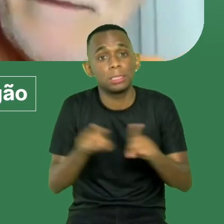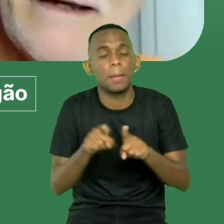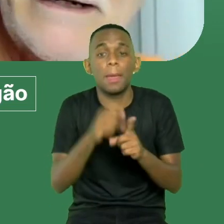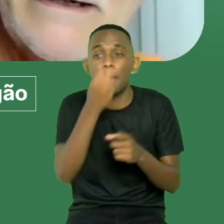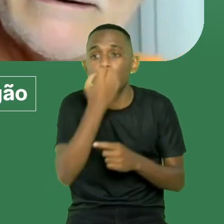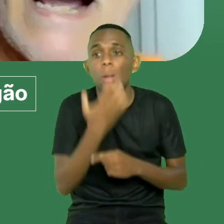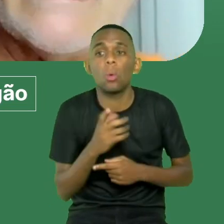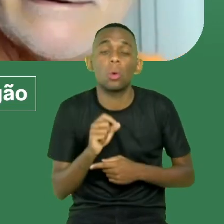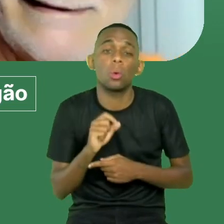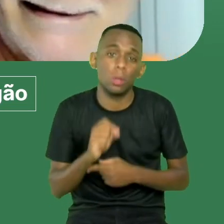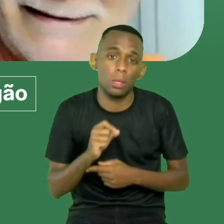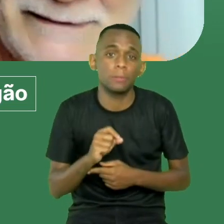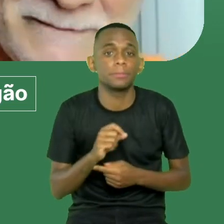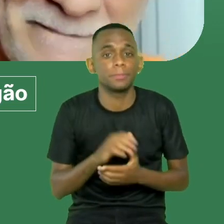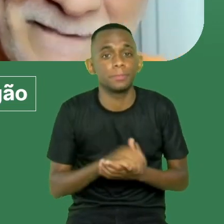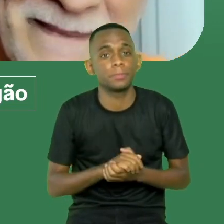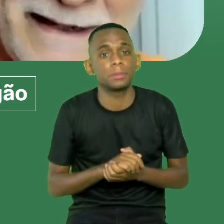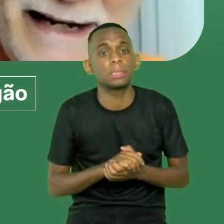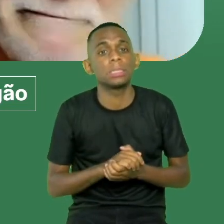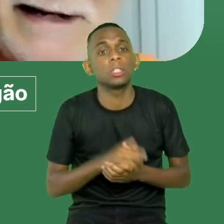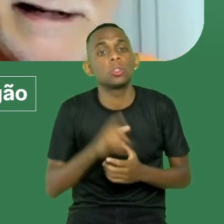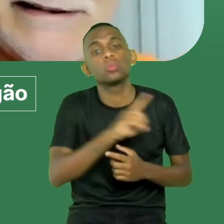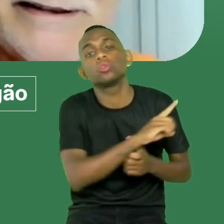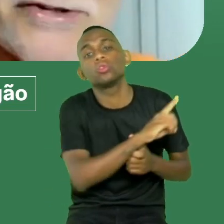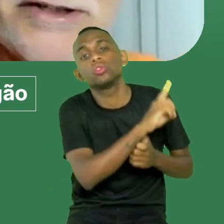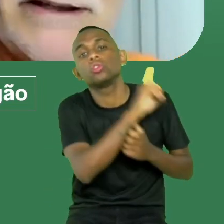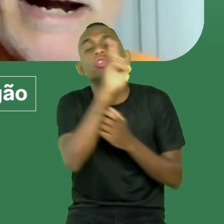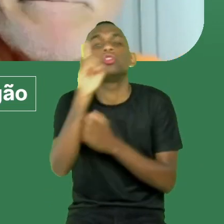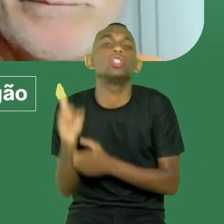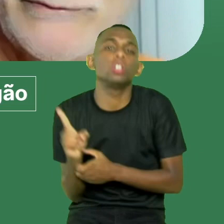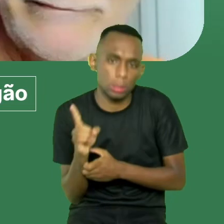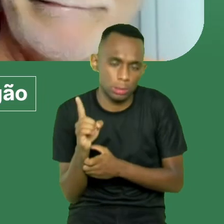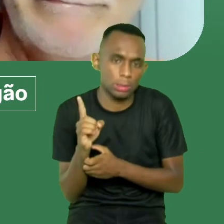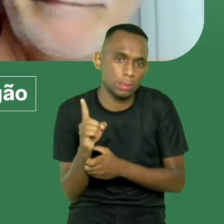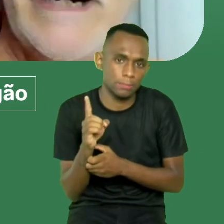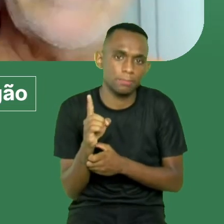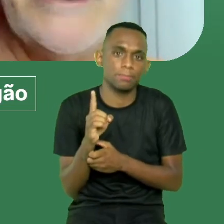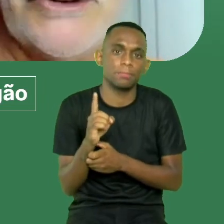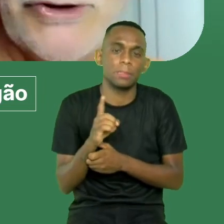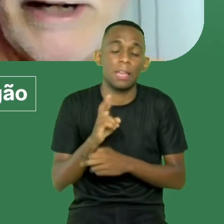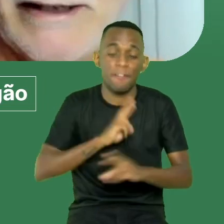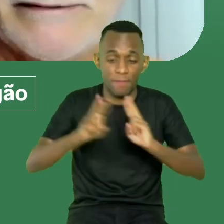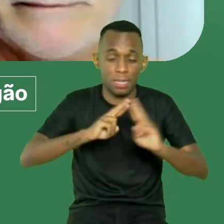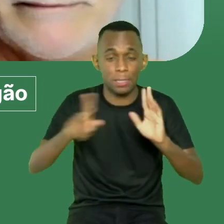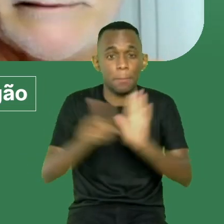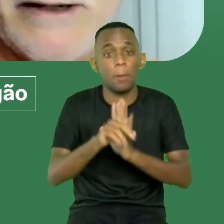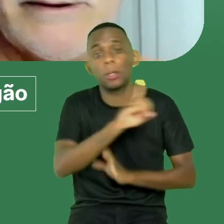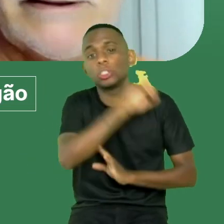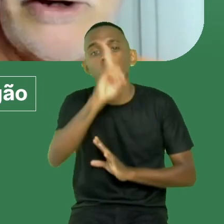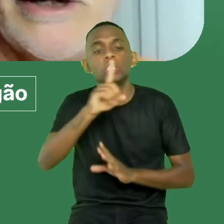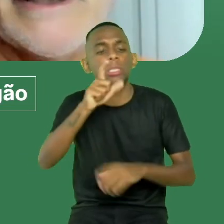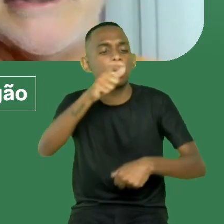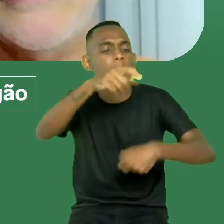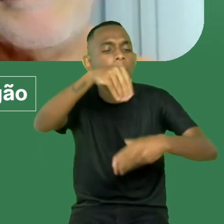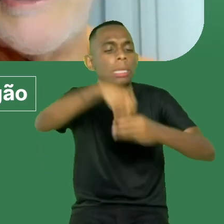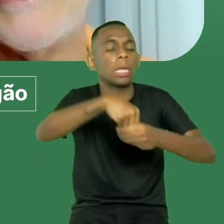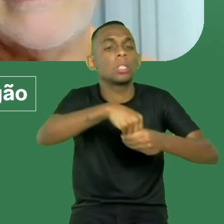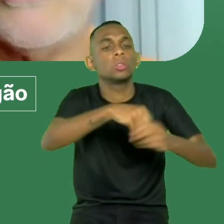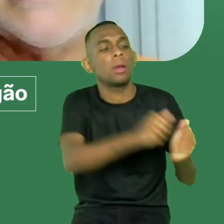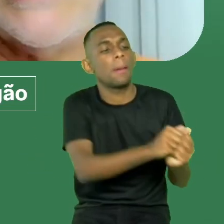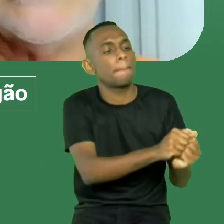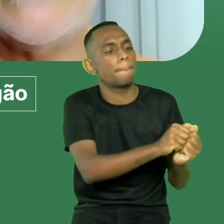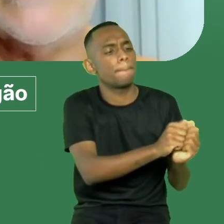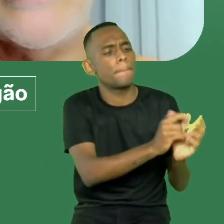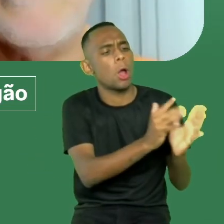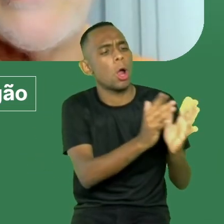ver datas, referências de tempo dentro da história. Então, assim, ó, isso aqui não pode